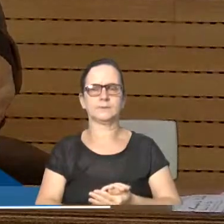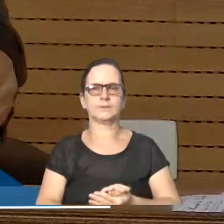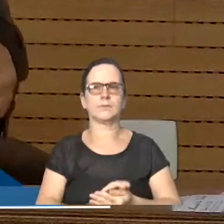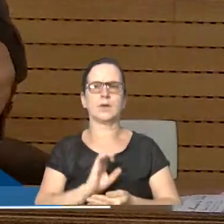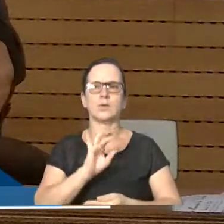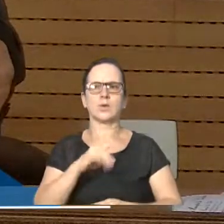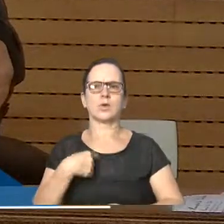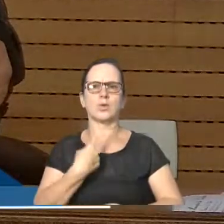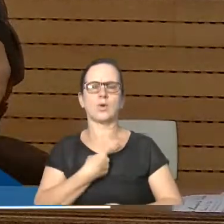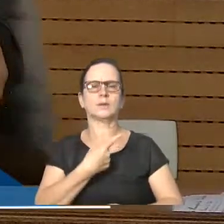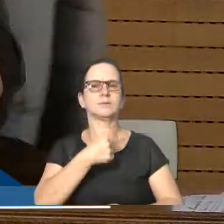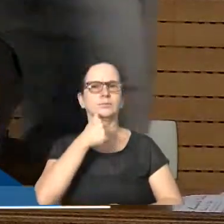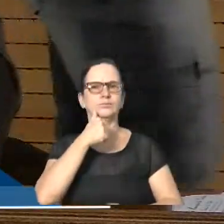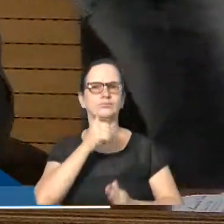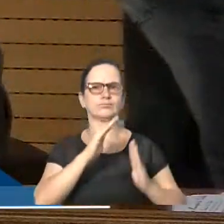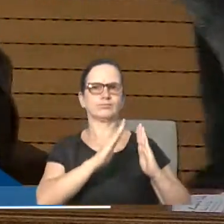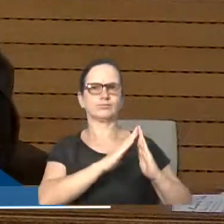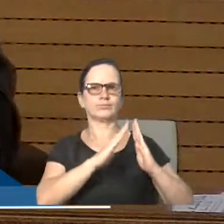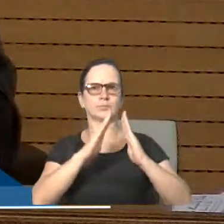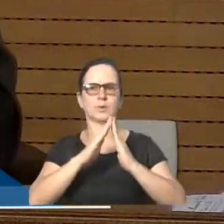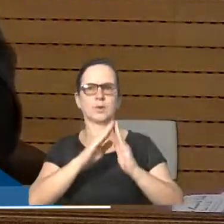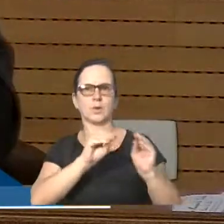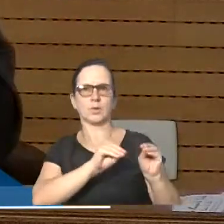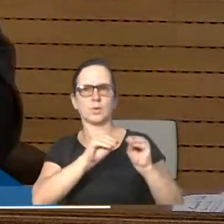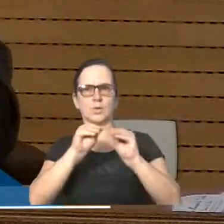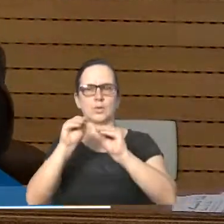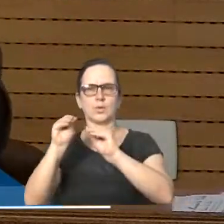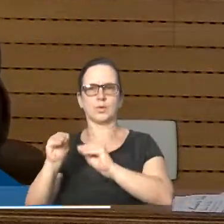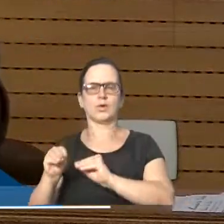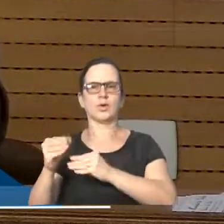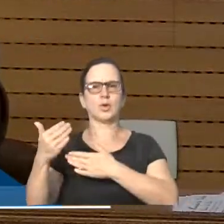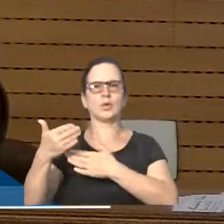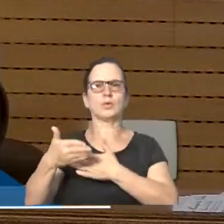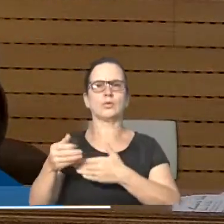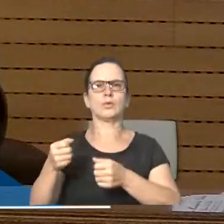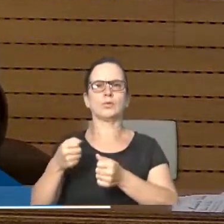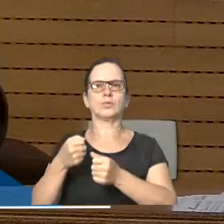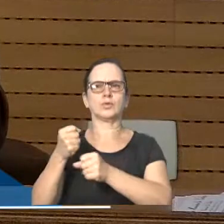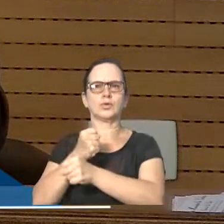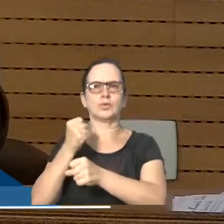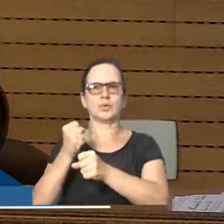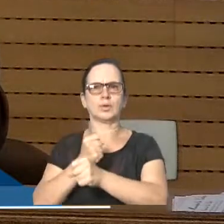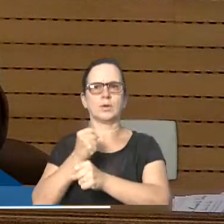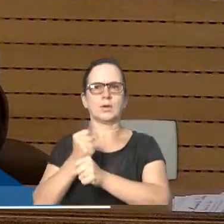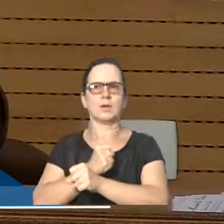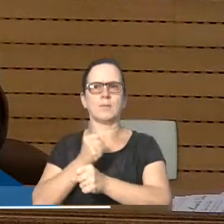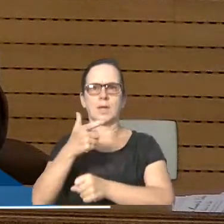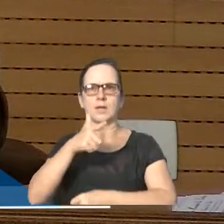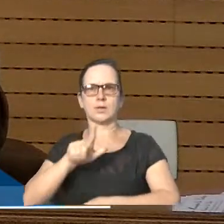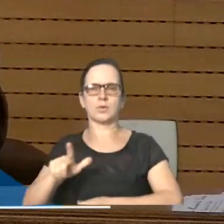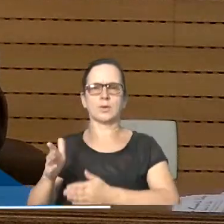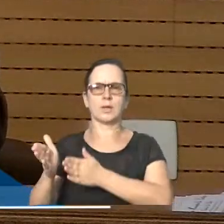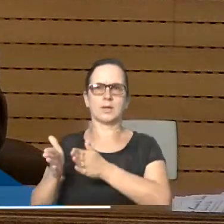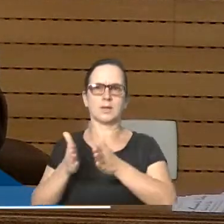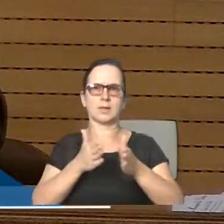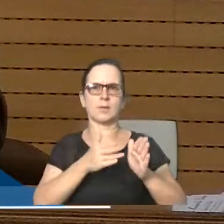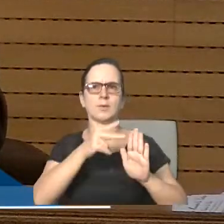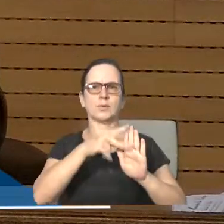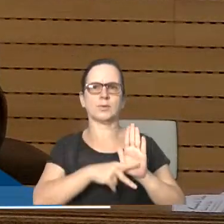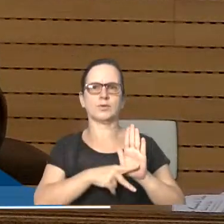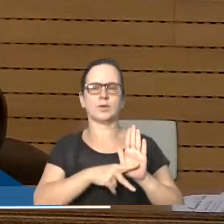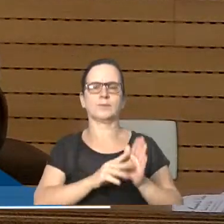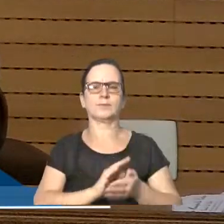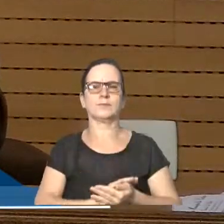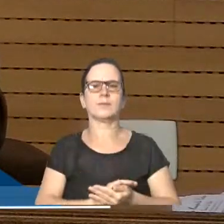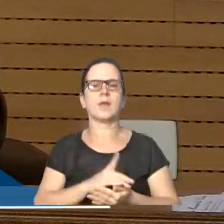vezes com remoção das moradias para abertura de frente de obras para as demais etapas do projeto.